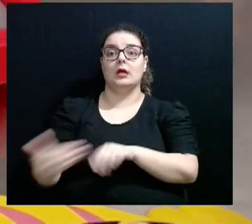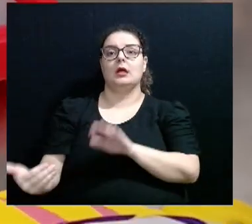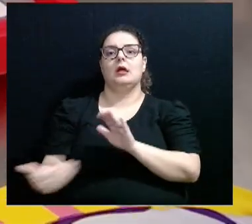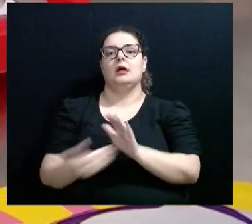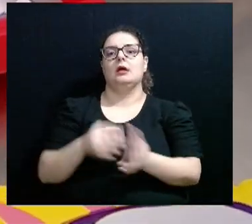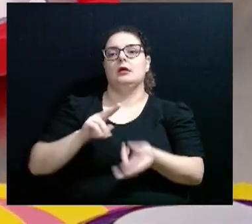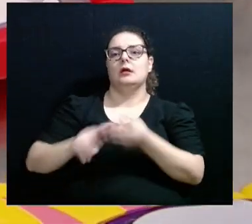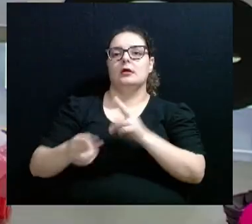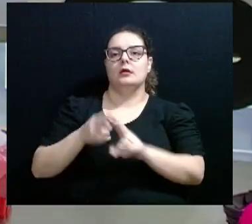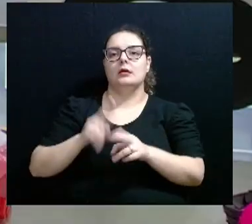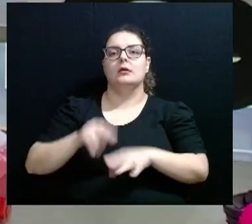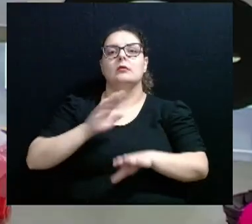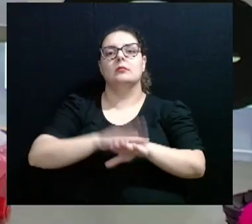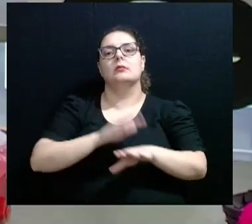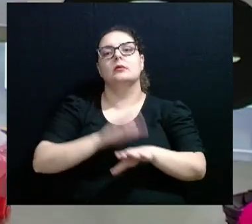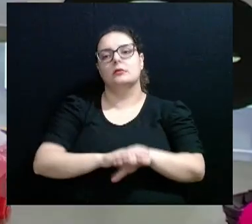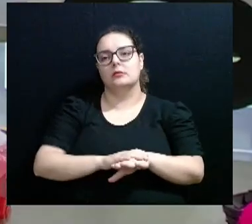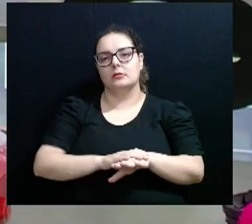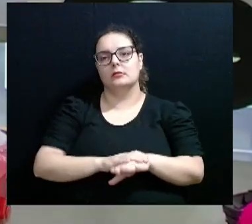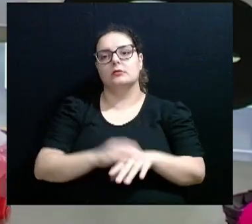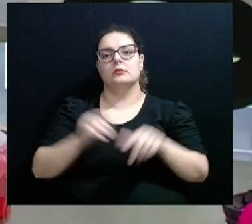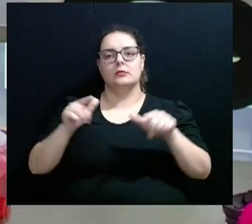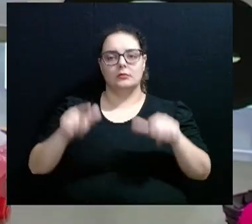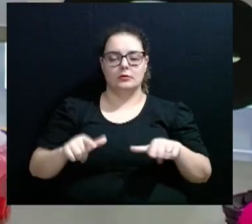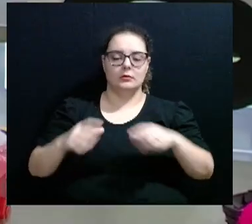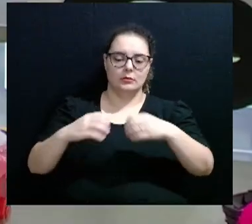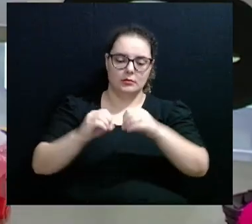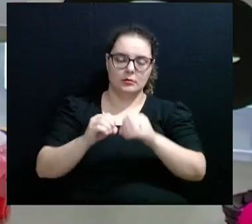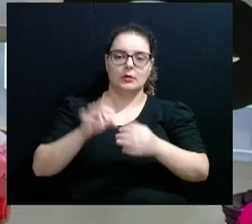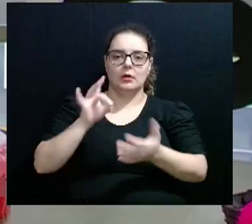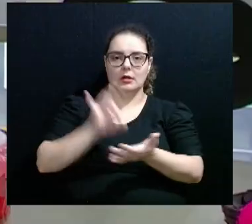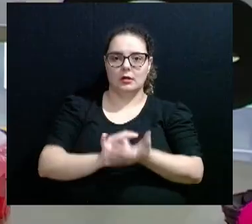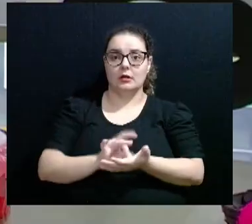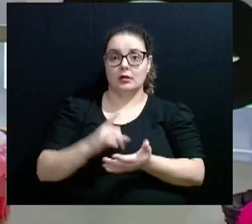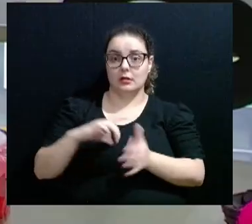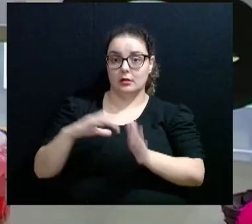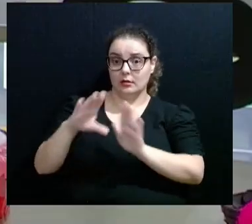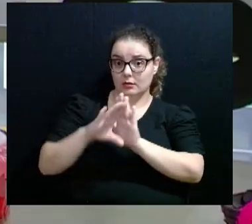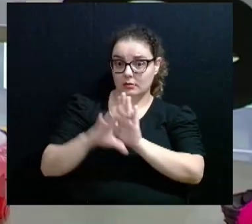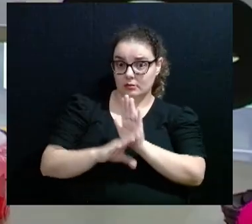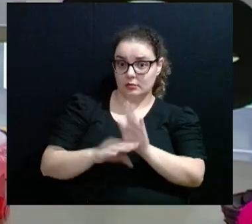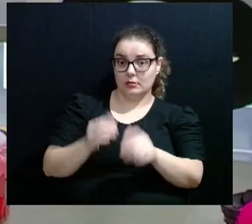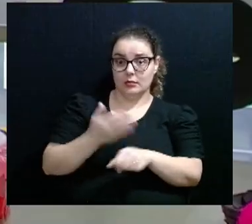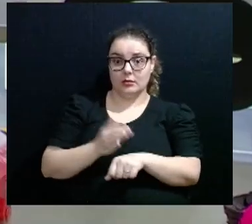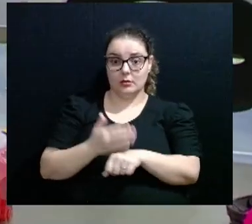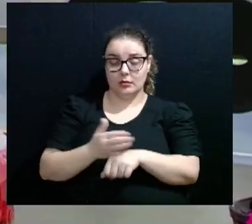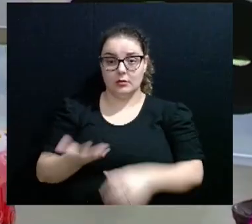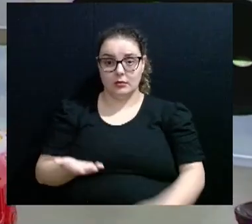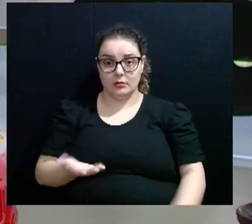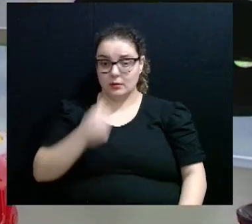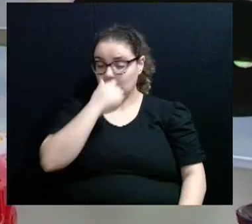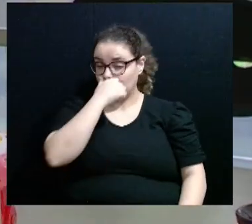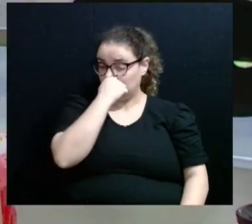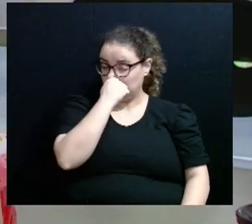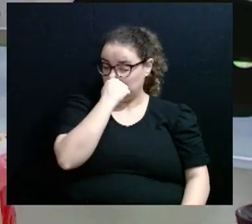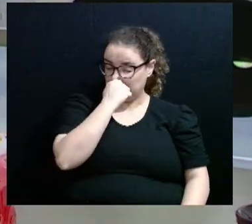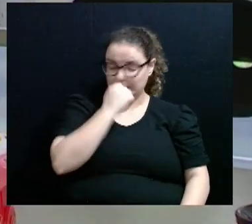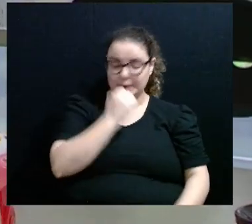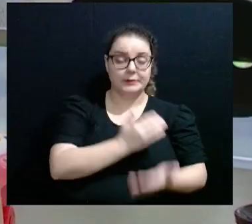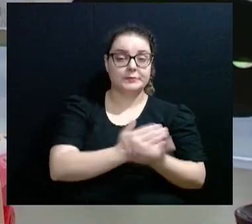num laboratório real. Hoje a gente tem um programa de treinamento, né, estruturado. Ele começou em fevereiro de 2024 nesse